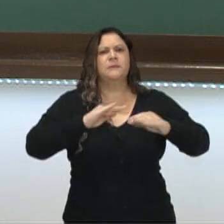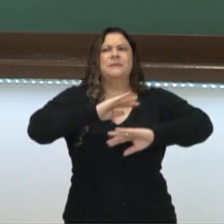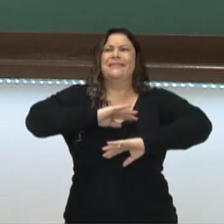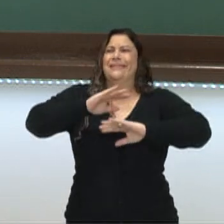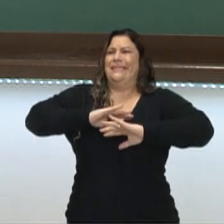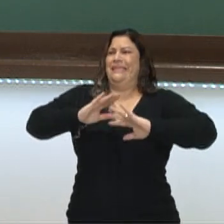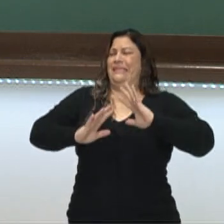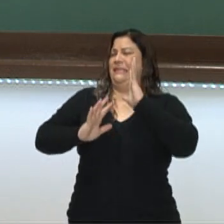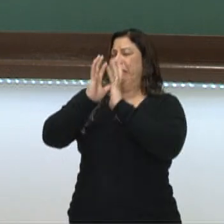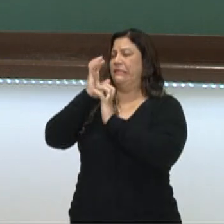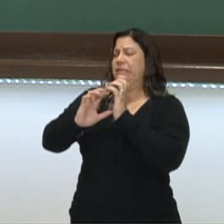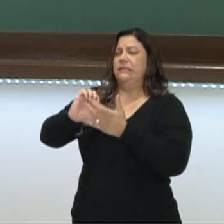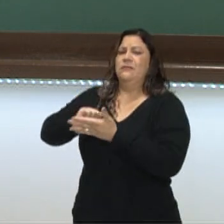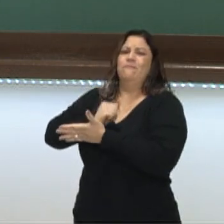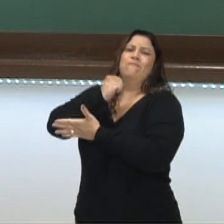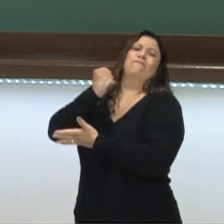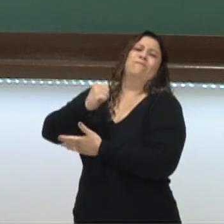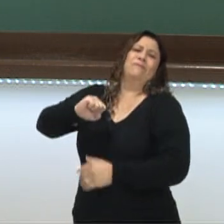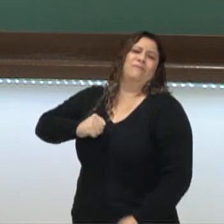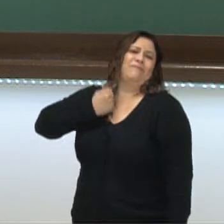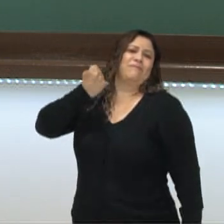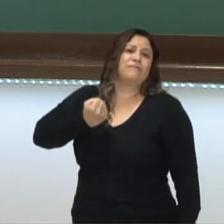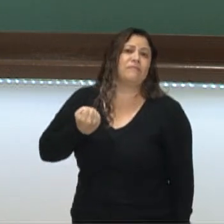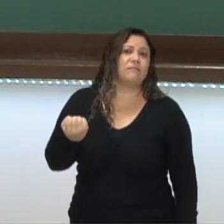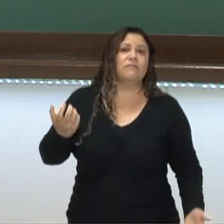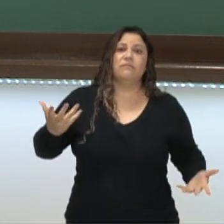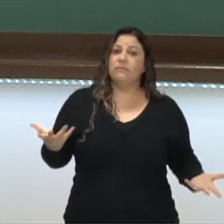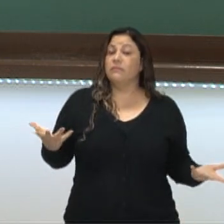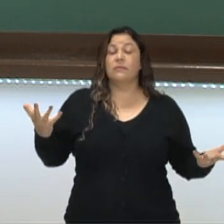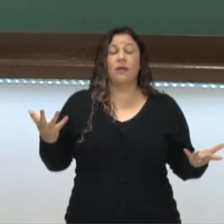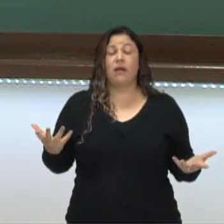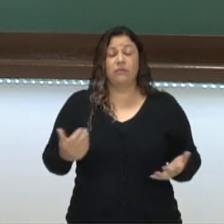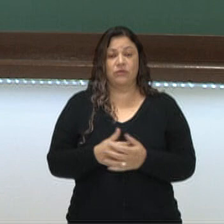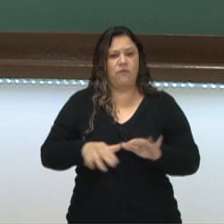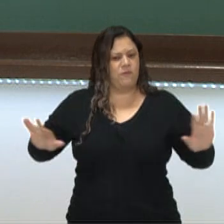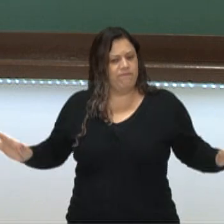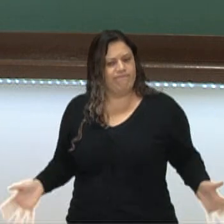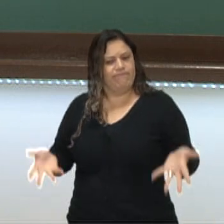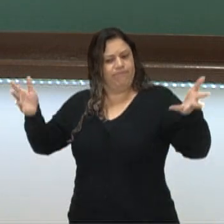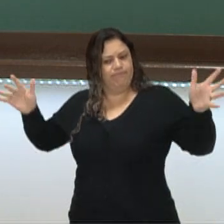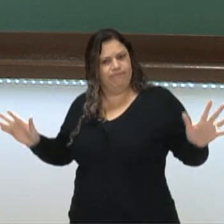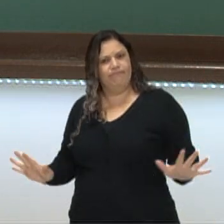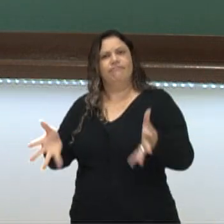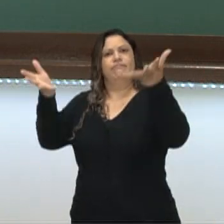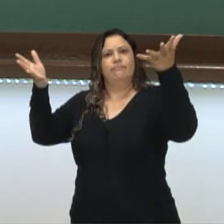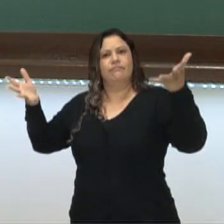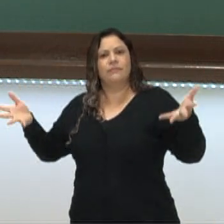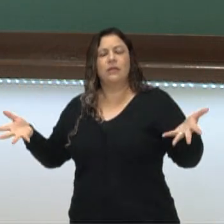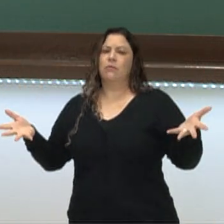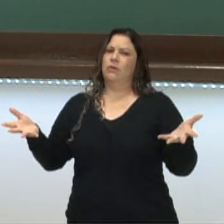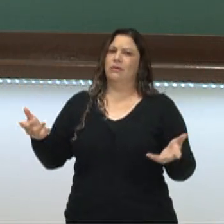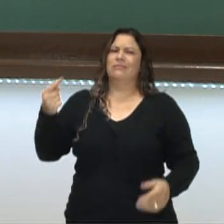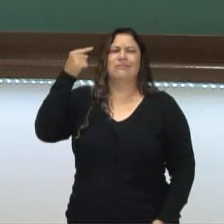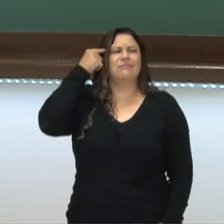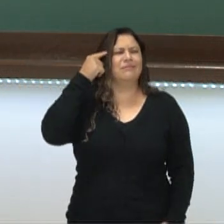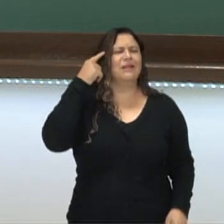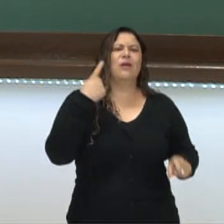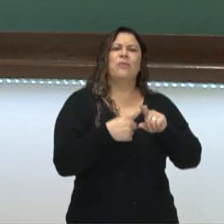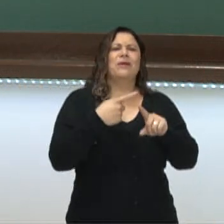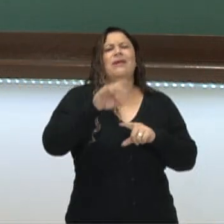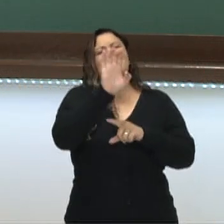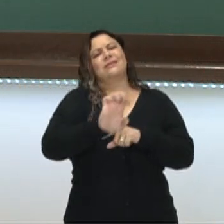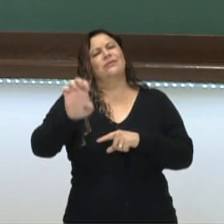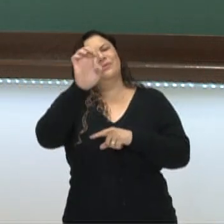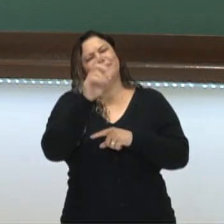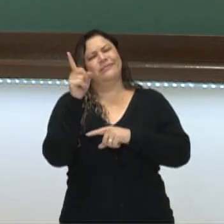assim de ódio que não acontecia, mas foi estimulado, você fica pensando, né? O que esses europeus tinham que